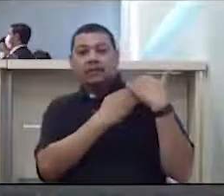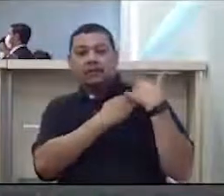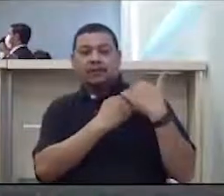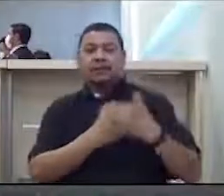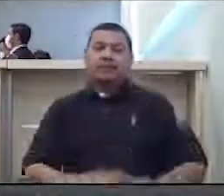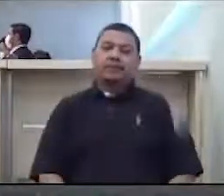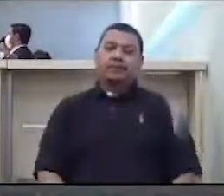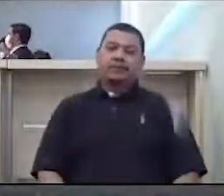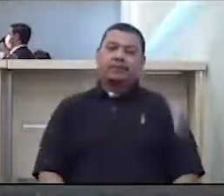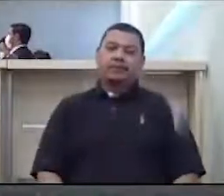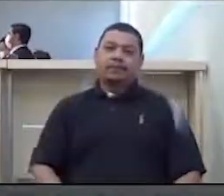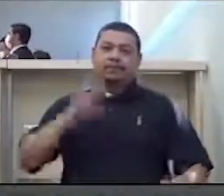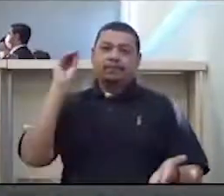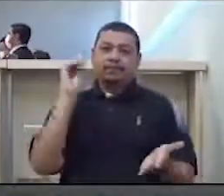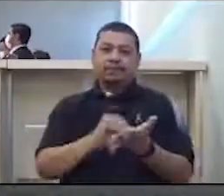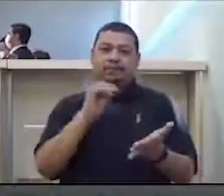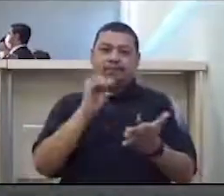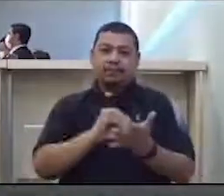por falta de